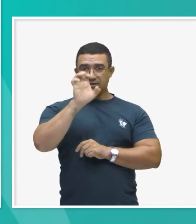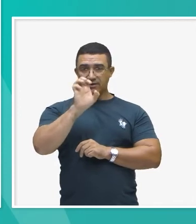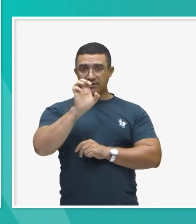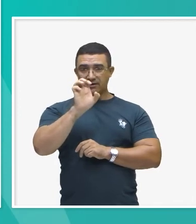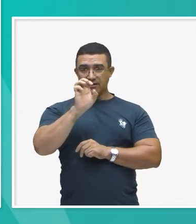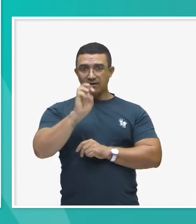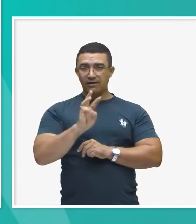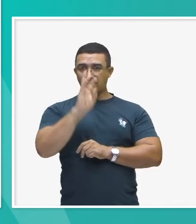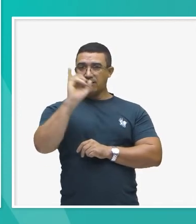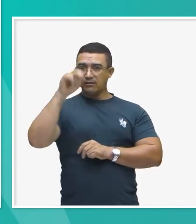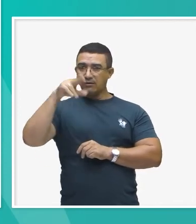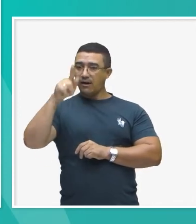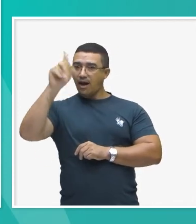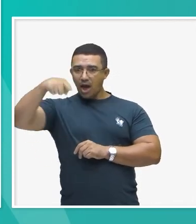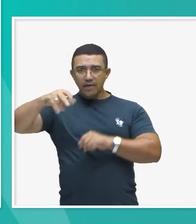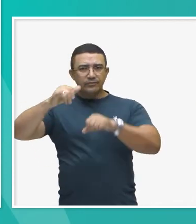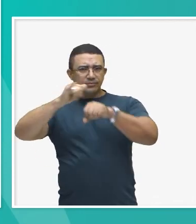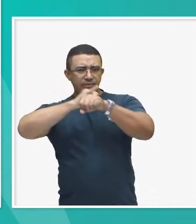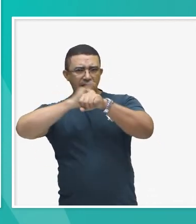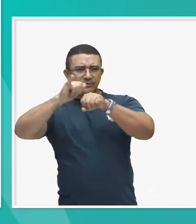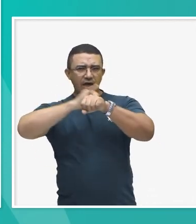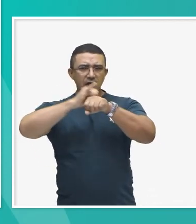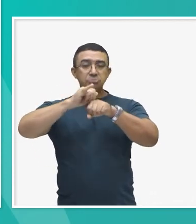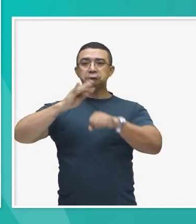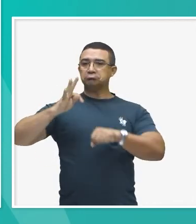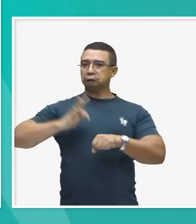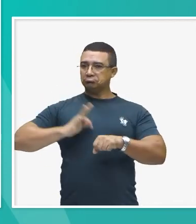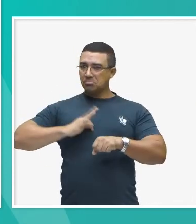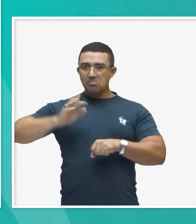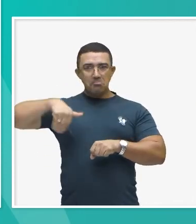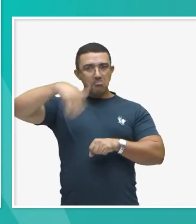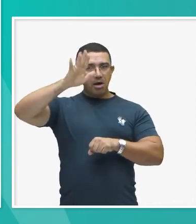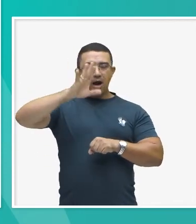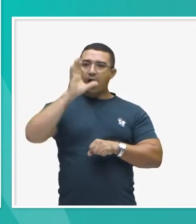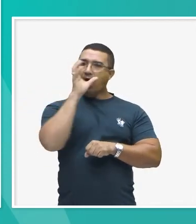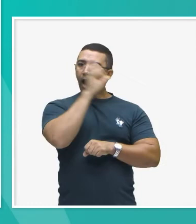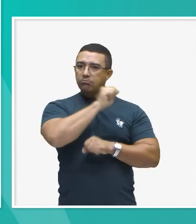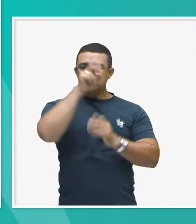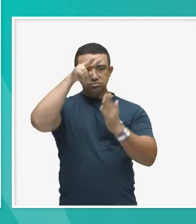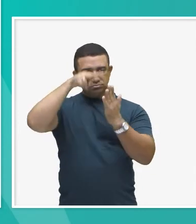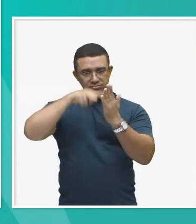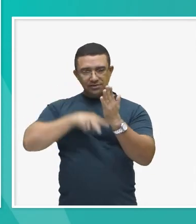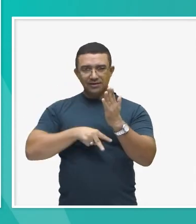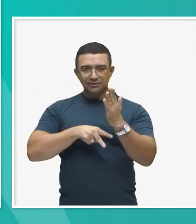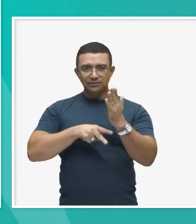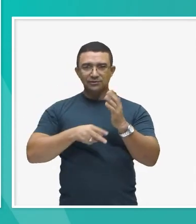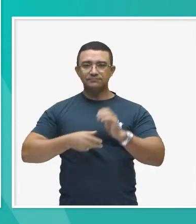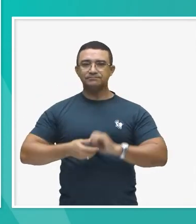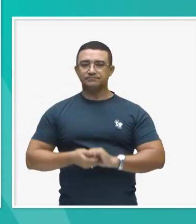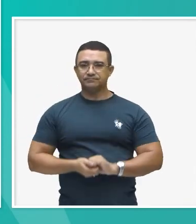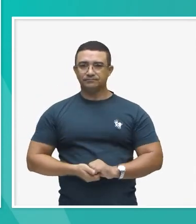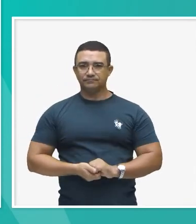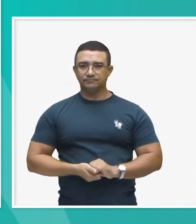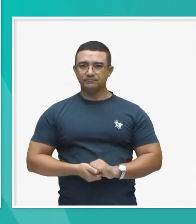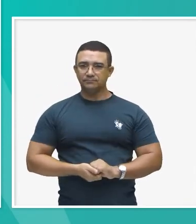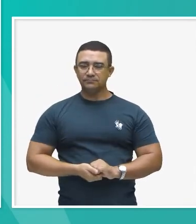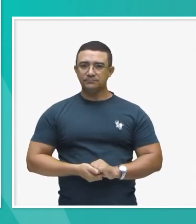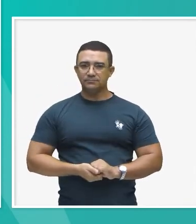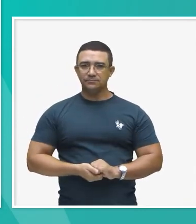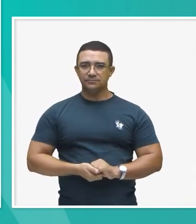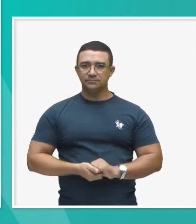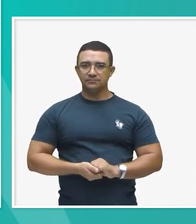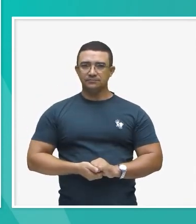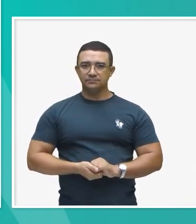mais rápidas de leitura. Ela permite and allows to extract essential information for